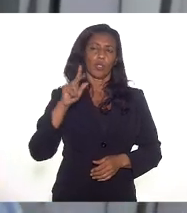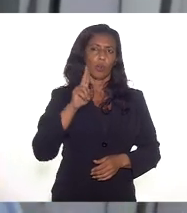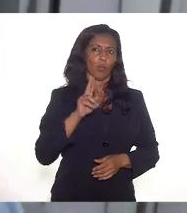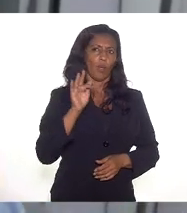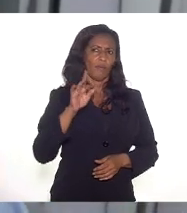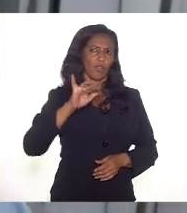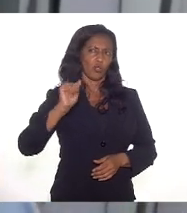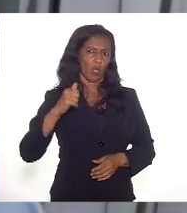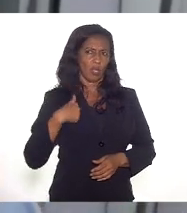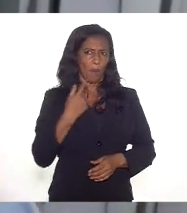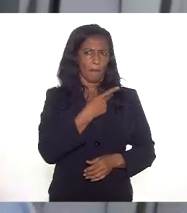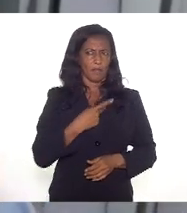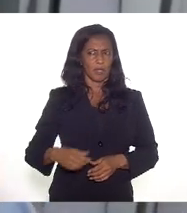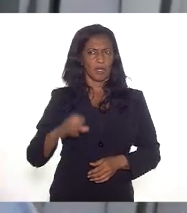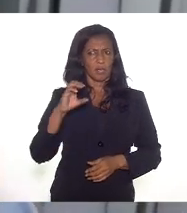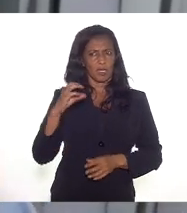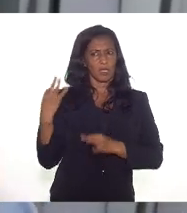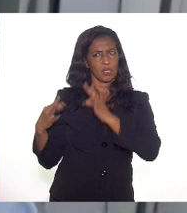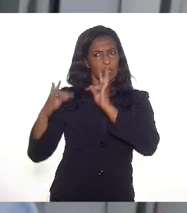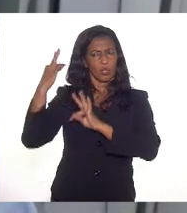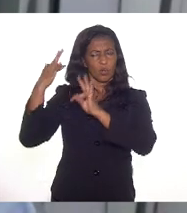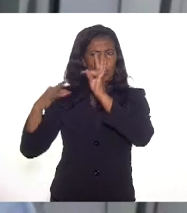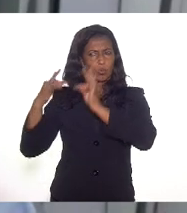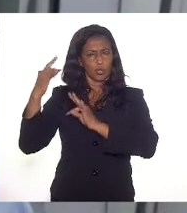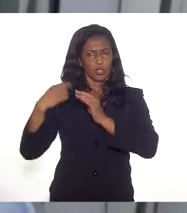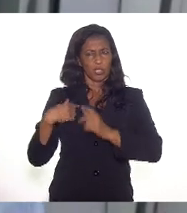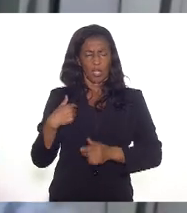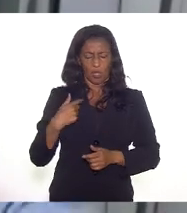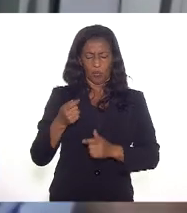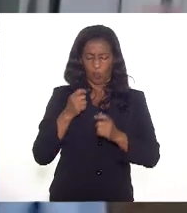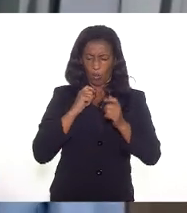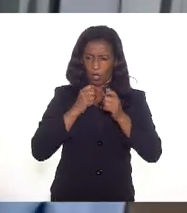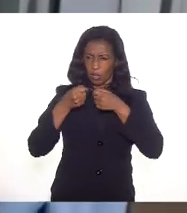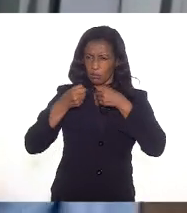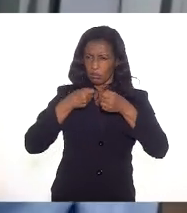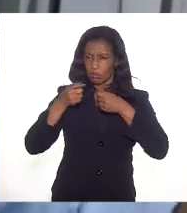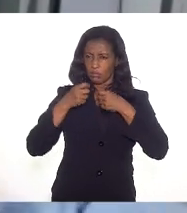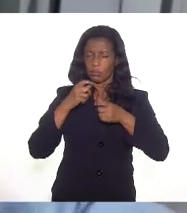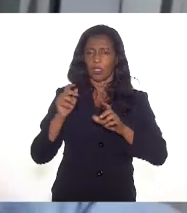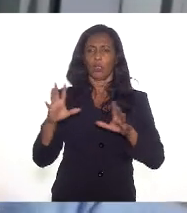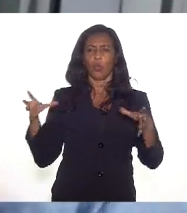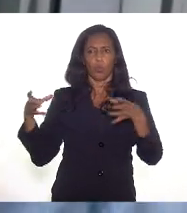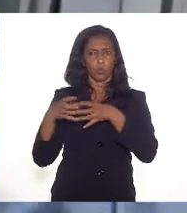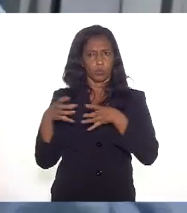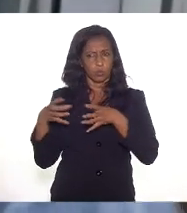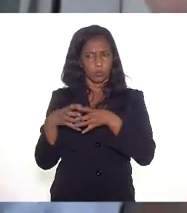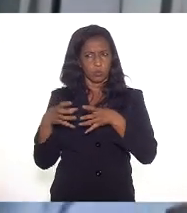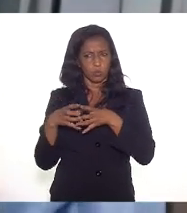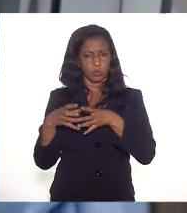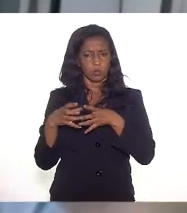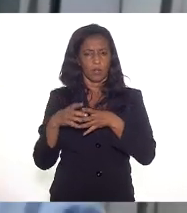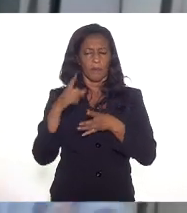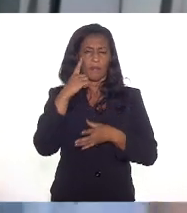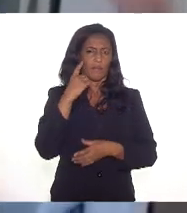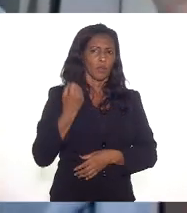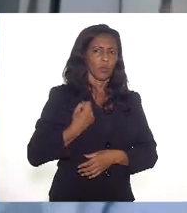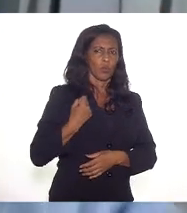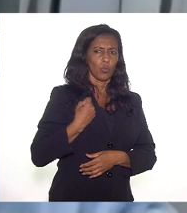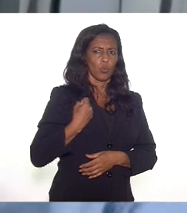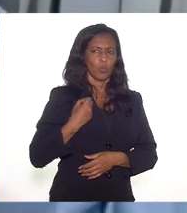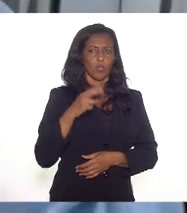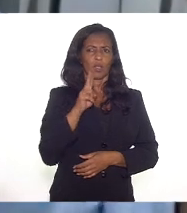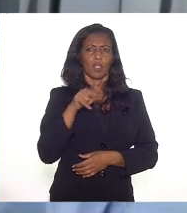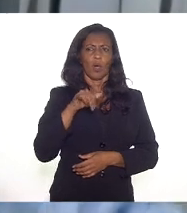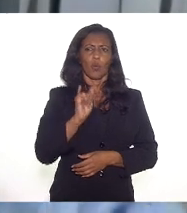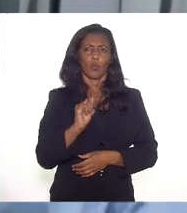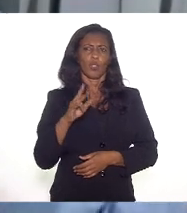Comissão de Ciência e Tecnologia, até o final da semana, me entrevistar com todos os reitores das demais federais para pegar também os números da